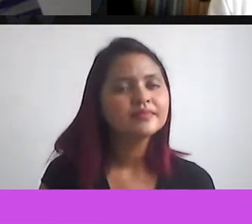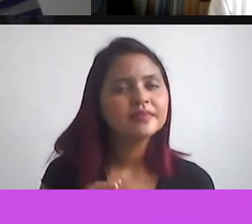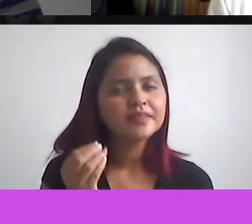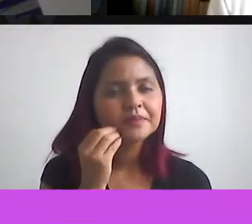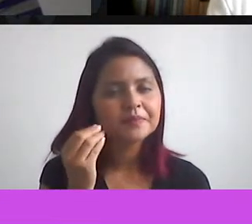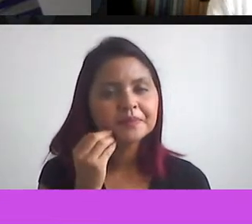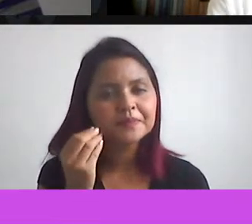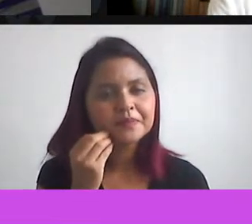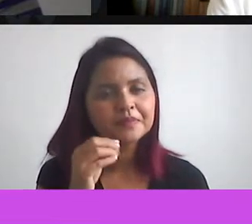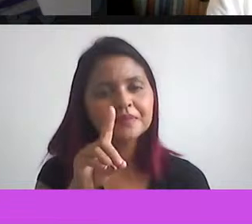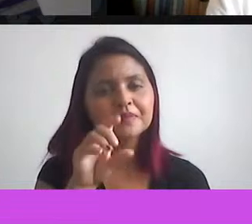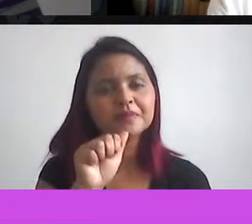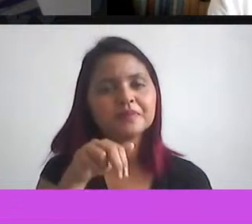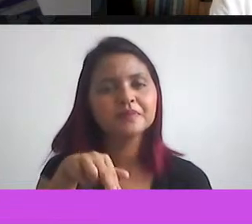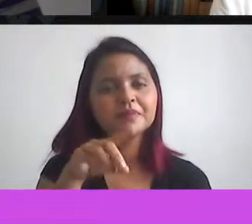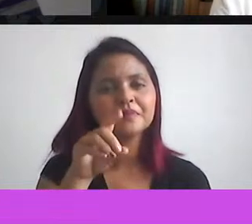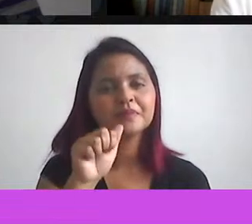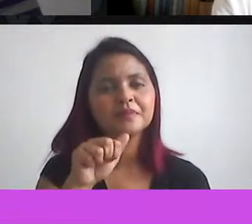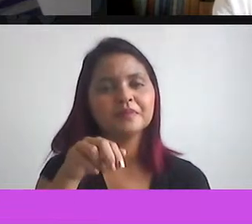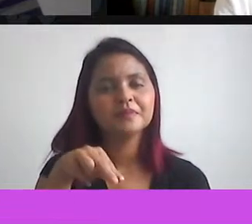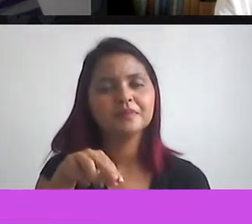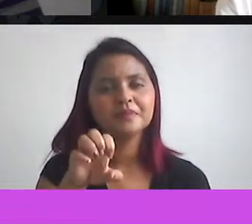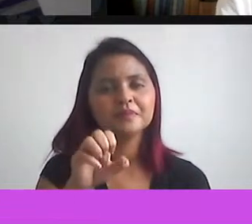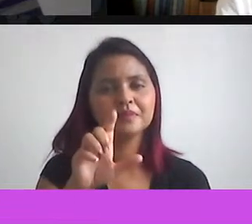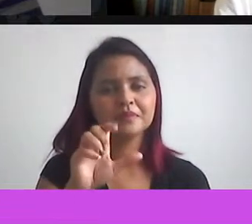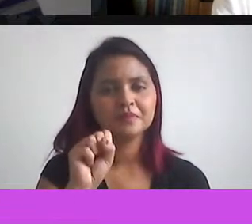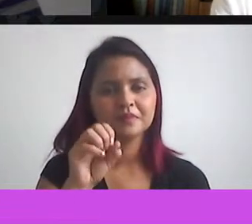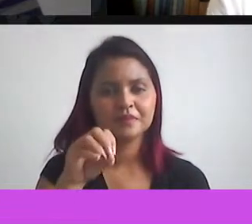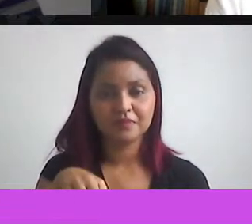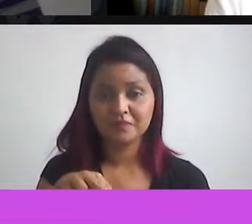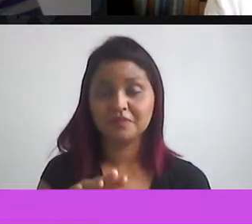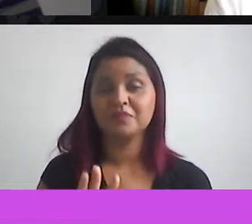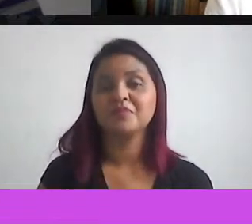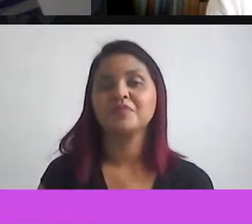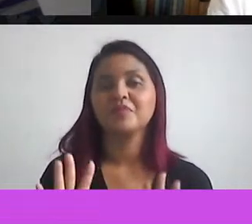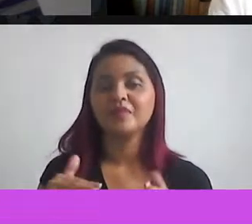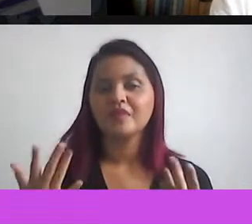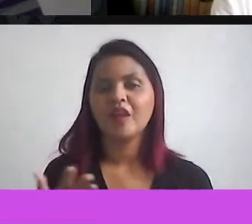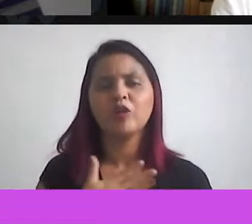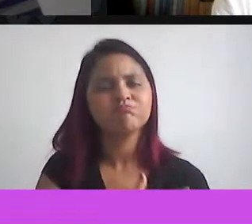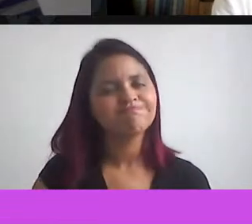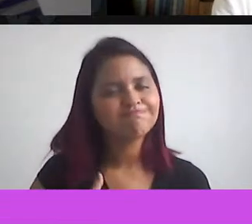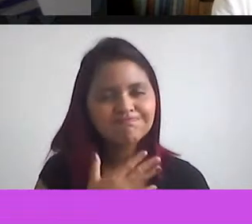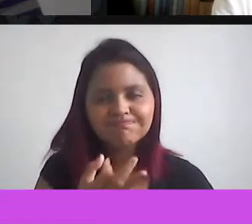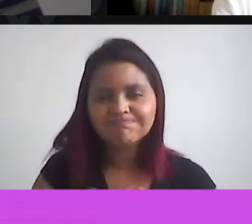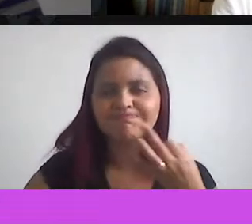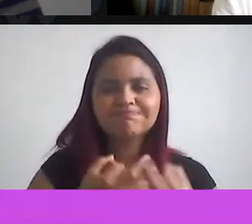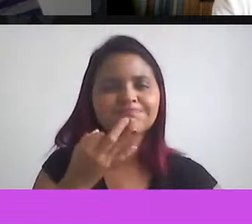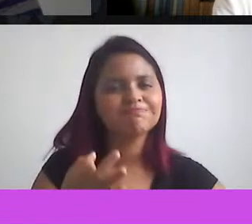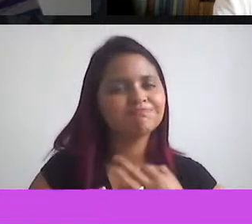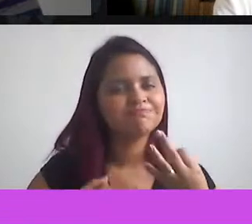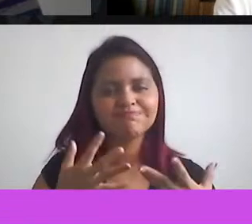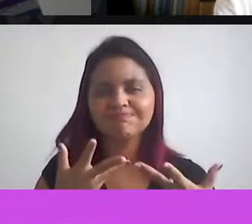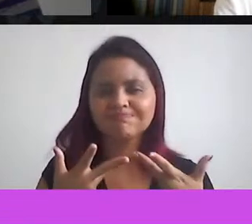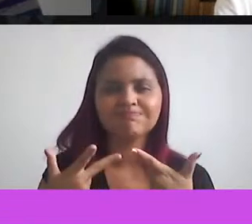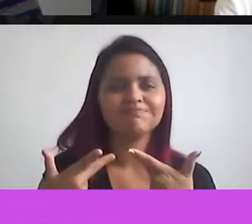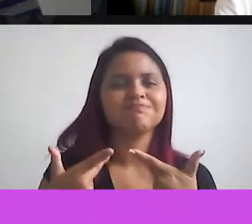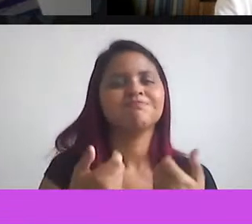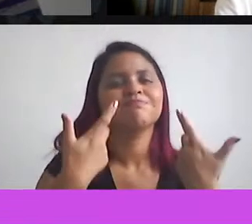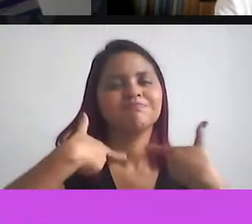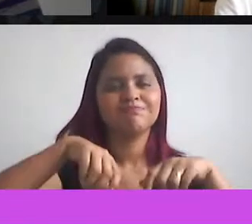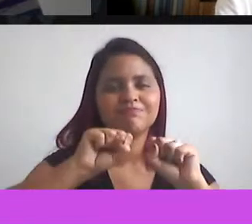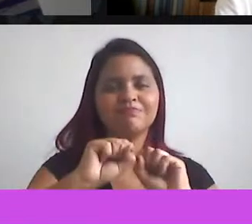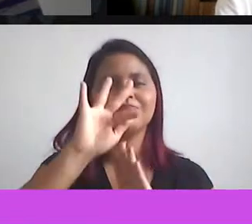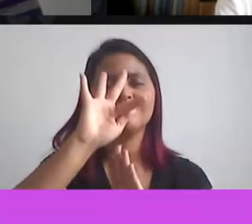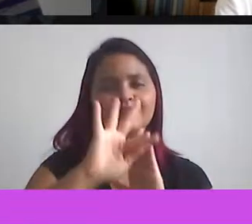Danda Nelson, é isso? Danda Nelson? Gostei muito da fala, enriquecedora. A linguística é muito importante